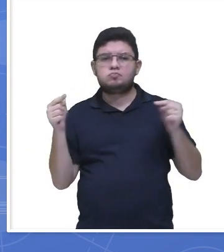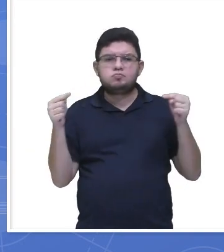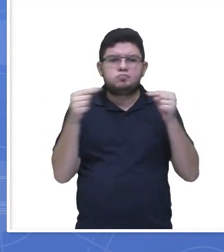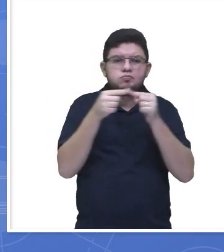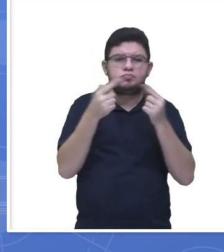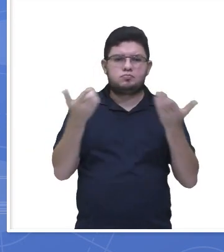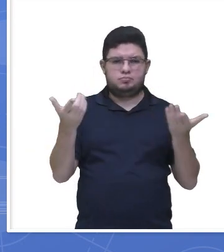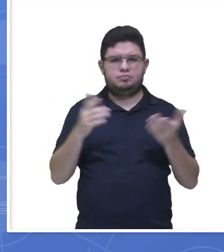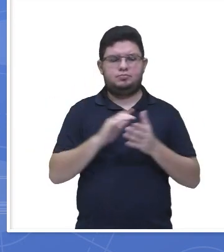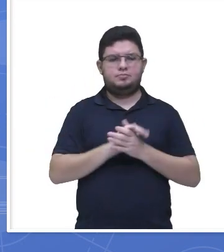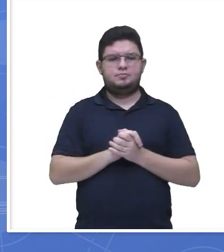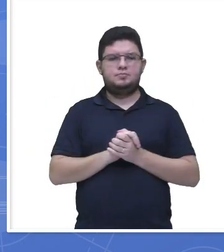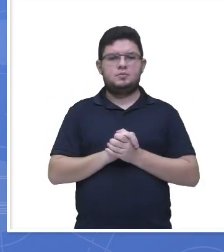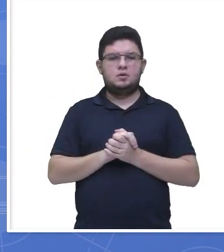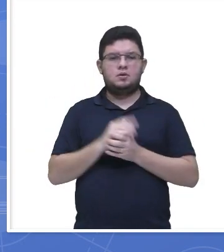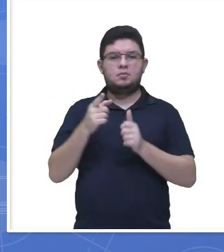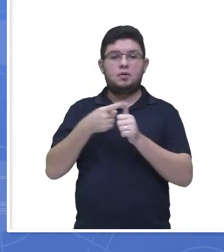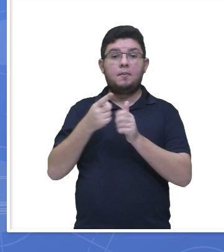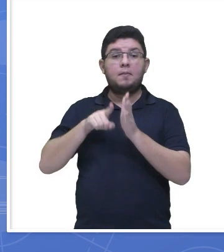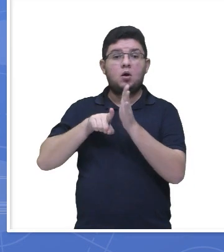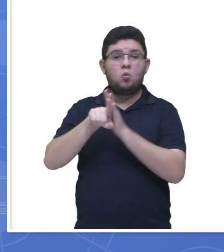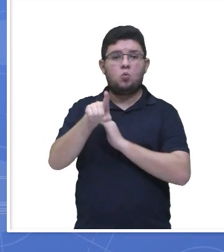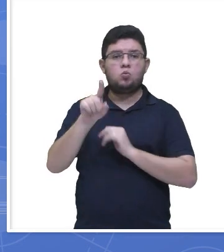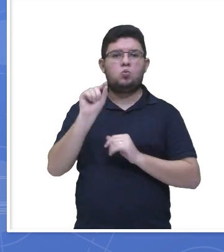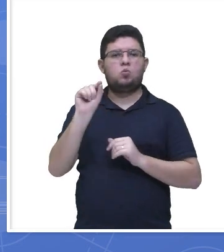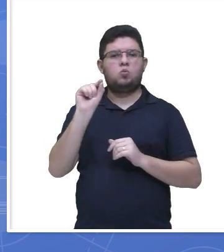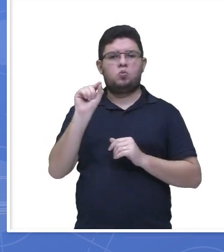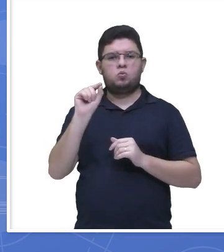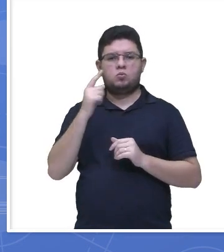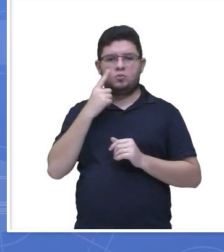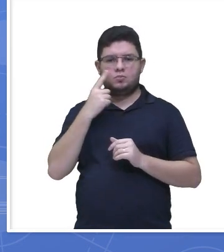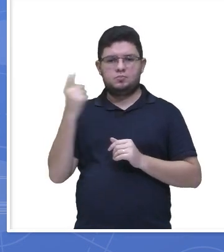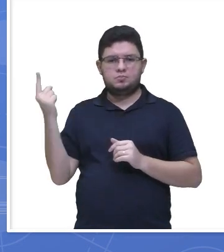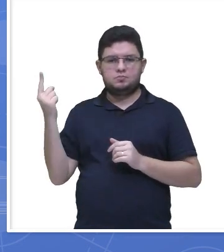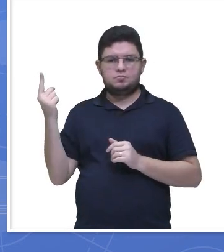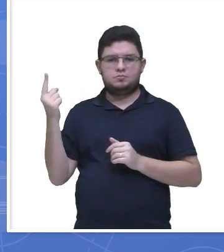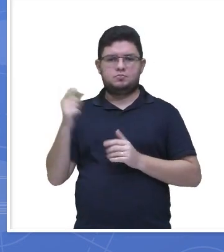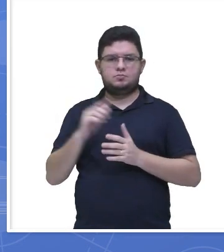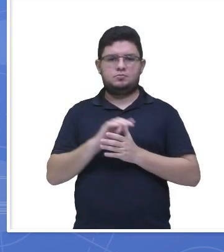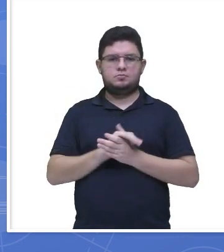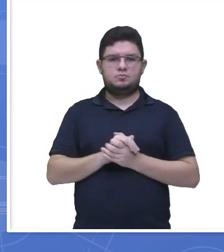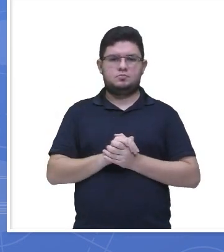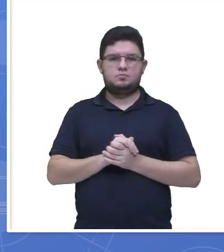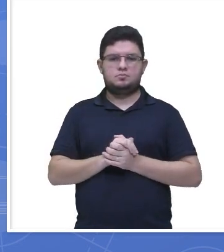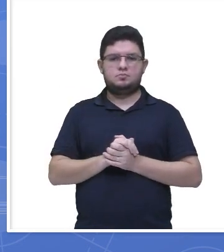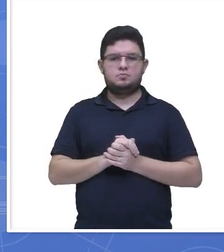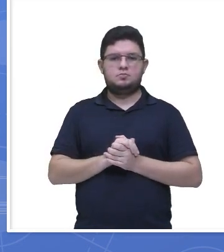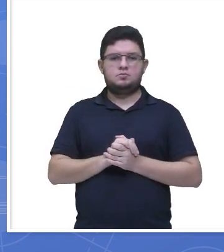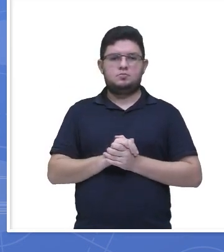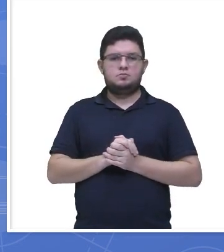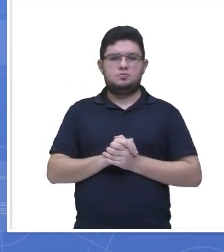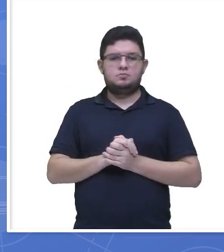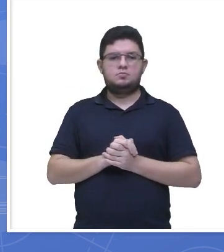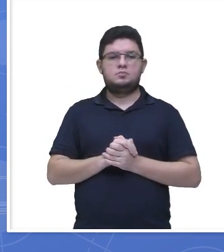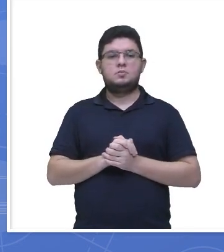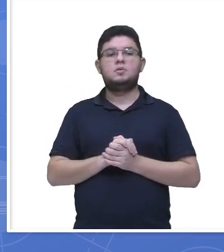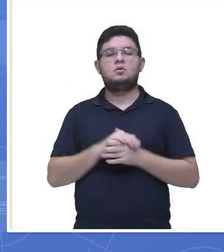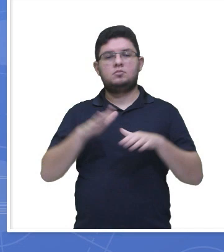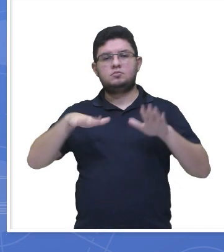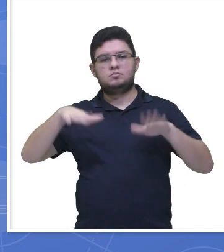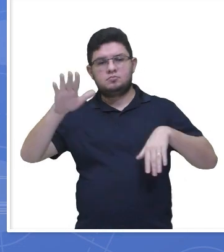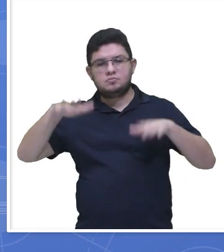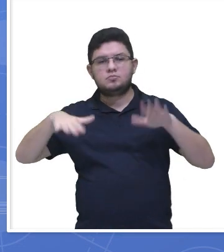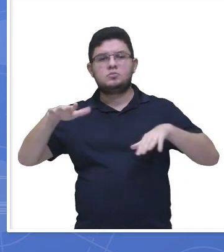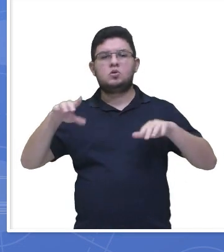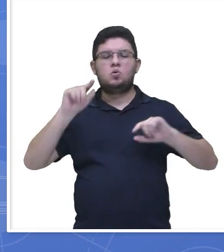só a pergunta. Então, primeira coisa, quando se depararem com uma pergunta, né, de uma avaliação, de uma prova em língua inglesa, vocês vão